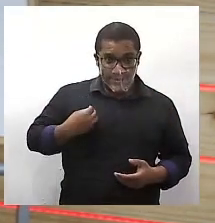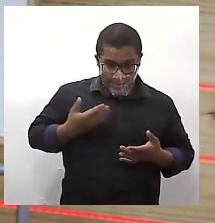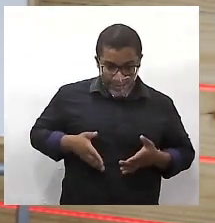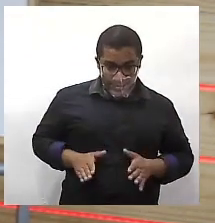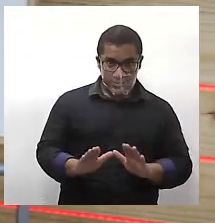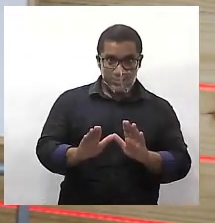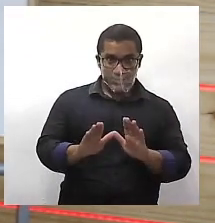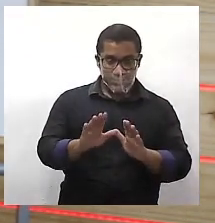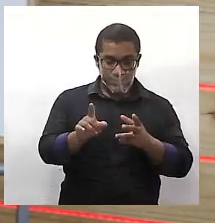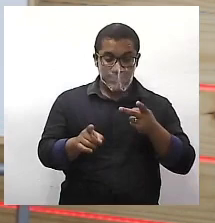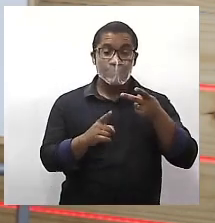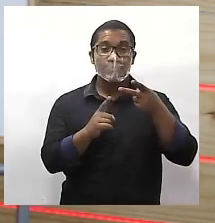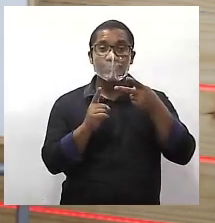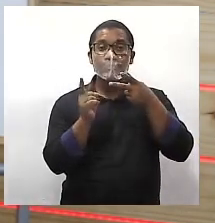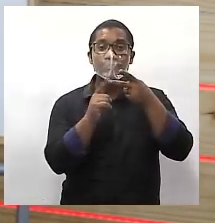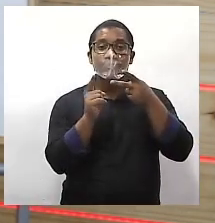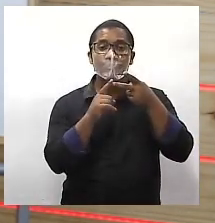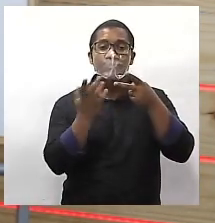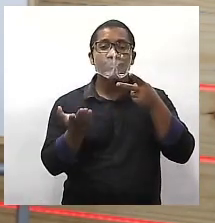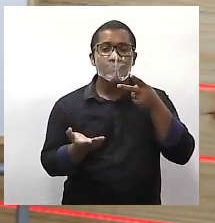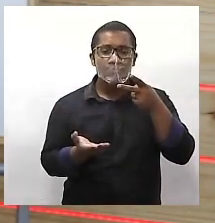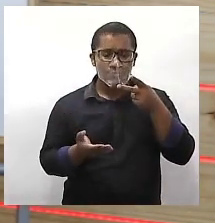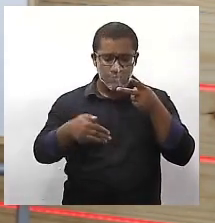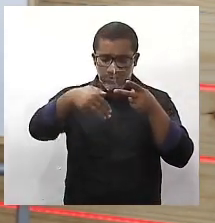você trabalha com a mortalidade,